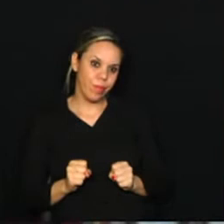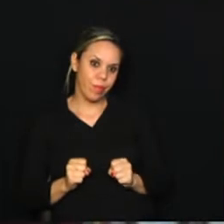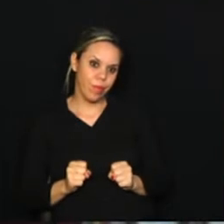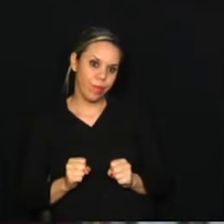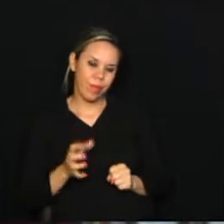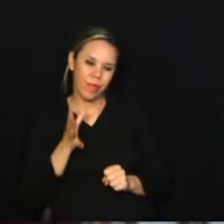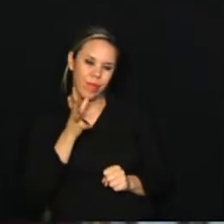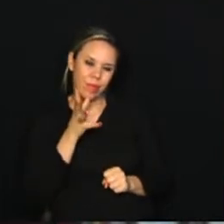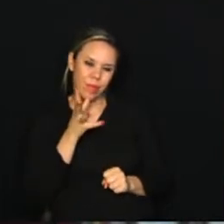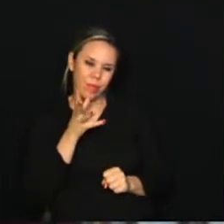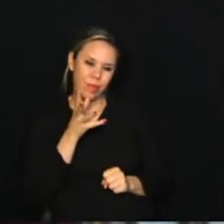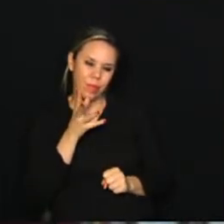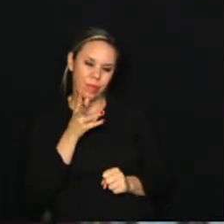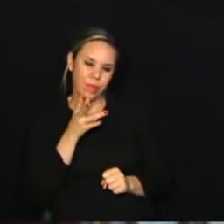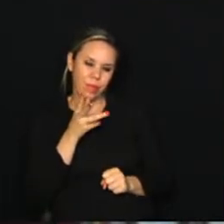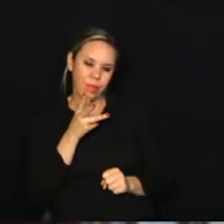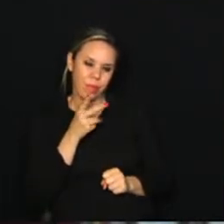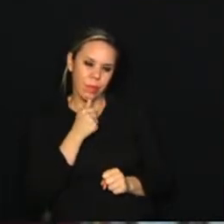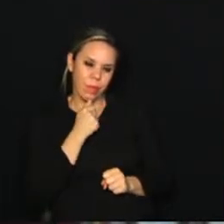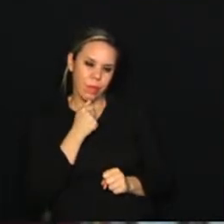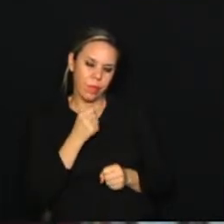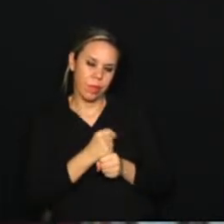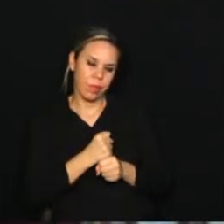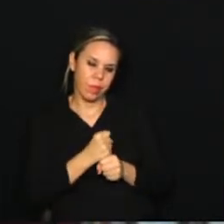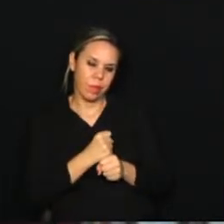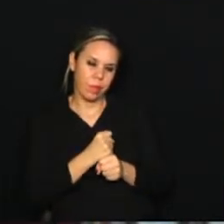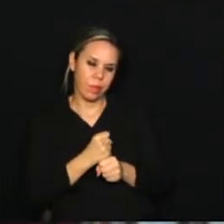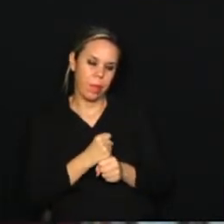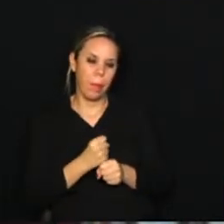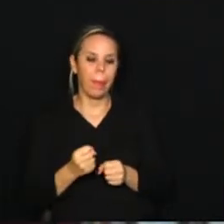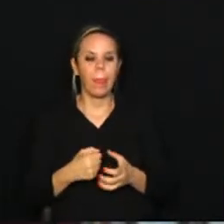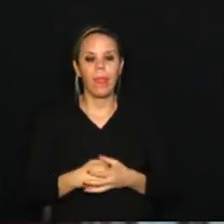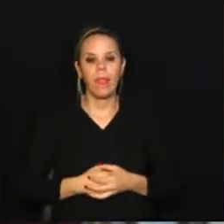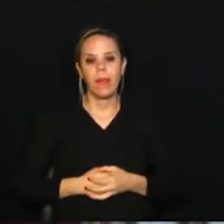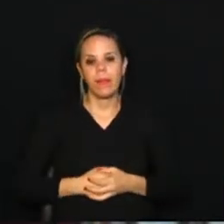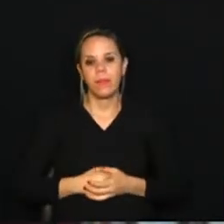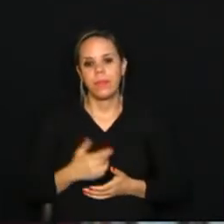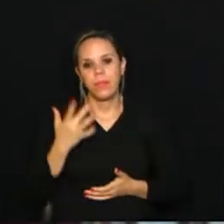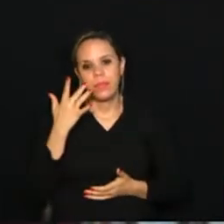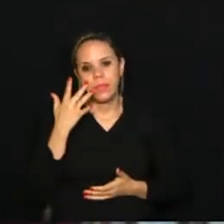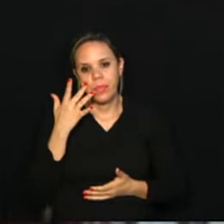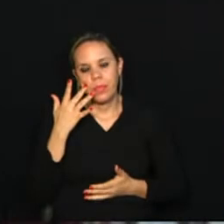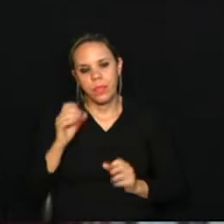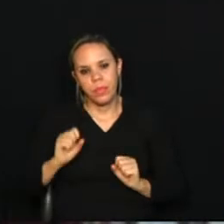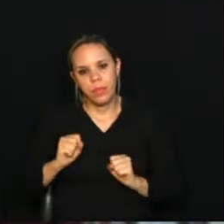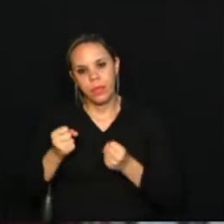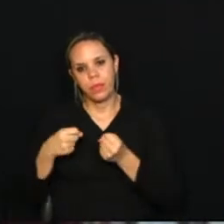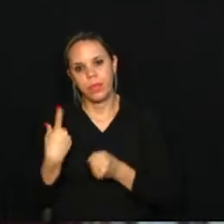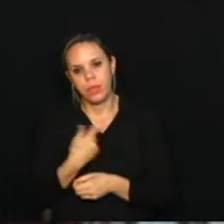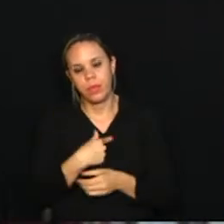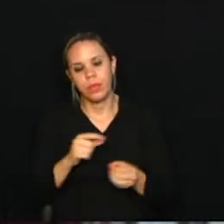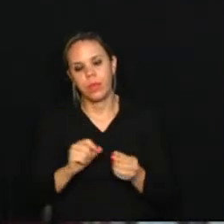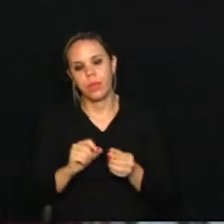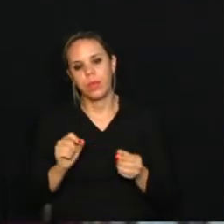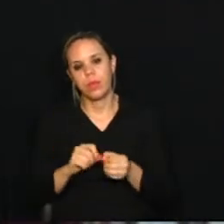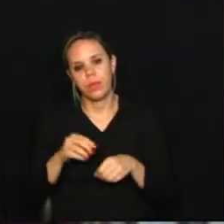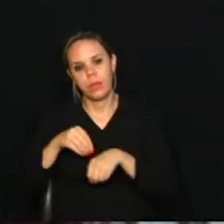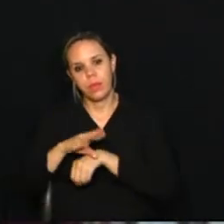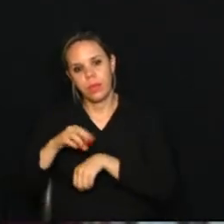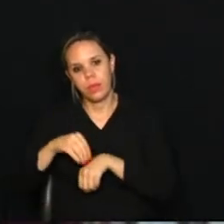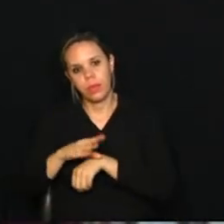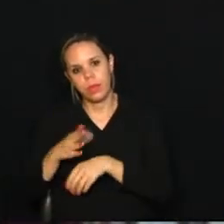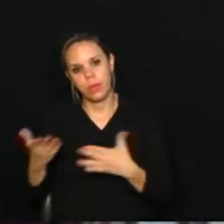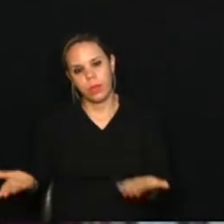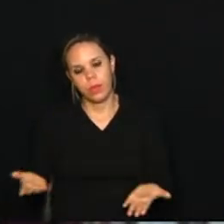pode demorar alguns anos, né? Acho que é esse o esforço que nós temos que